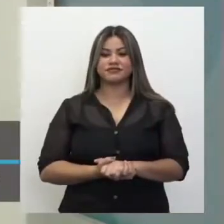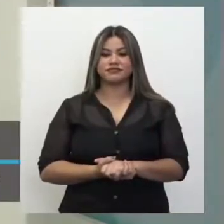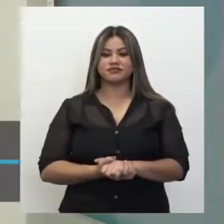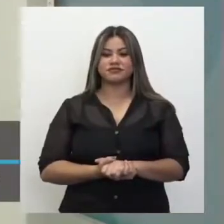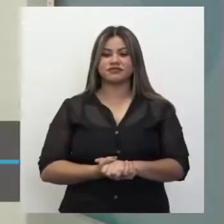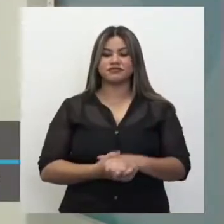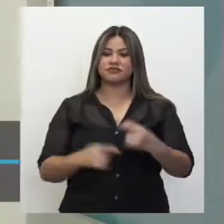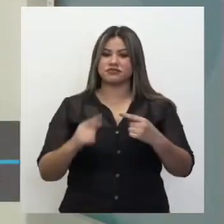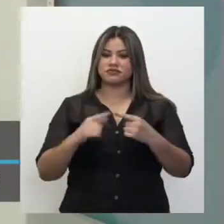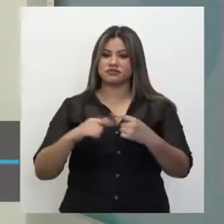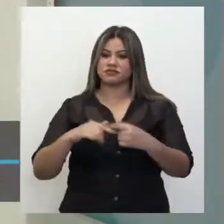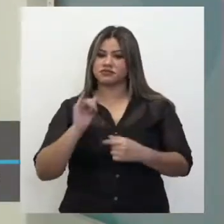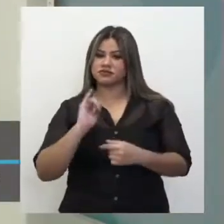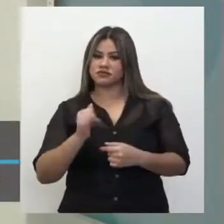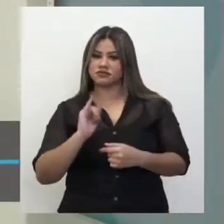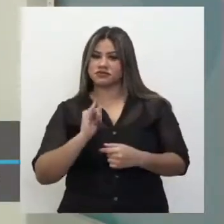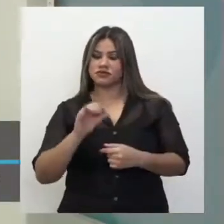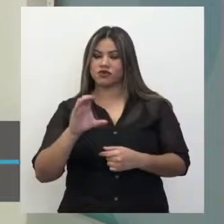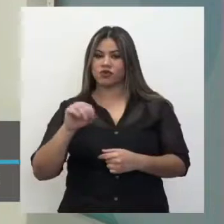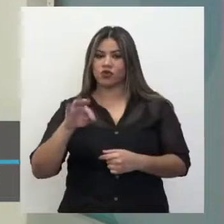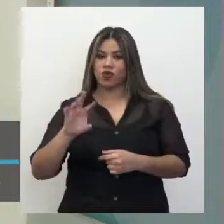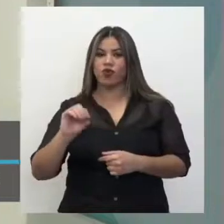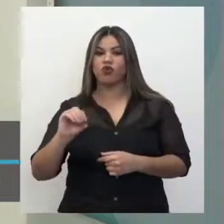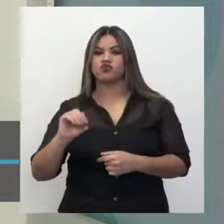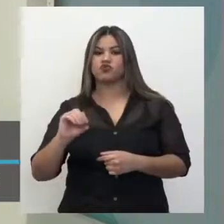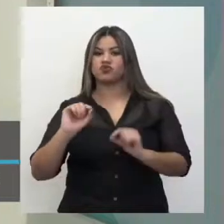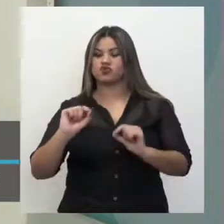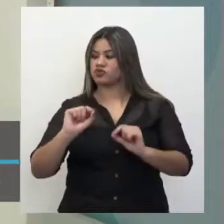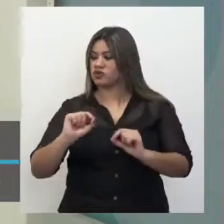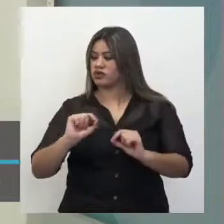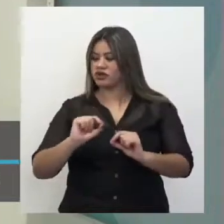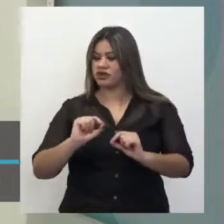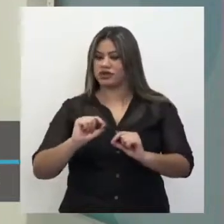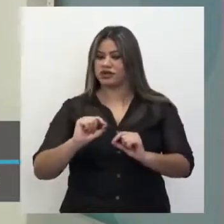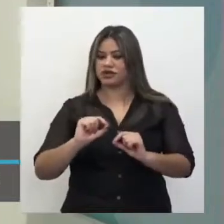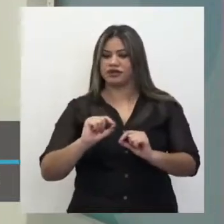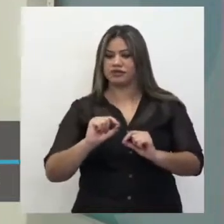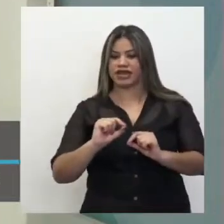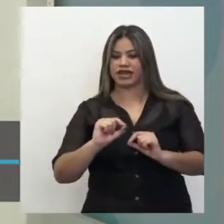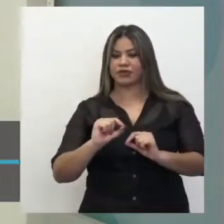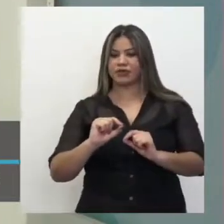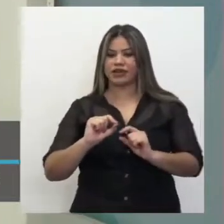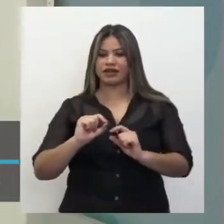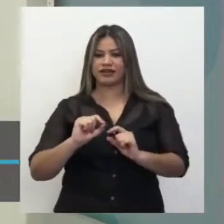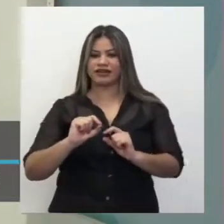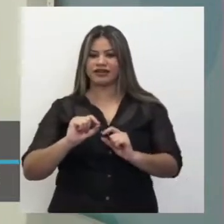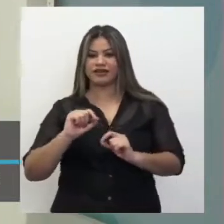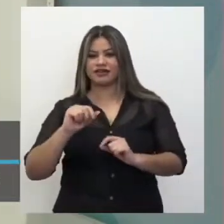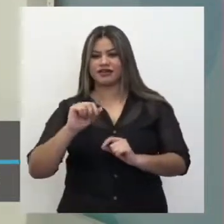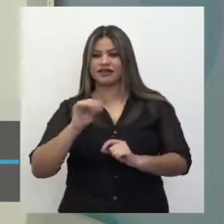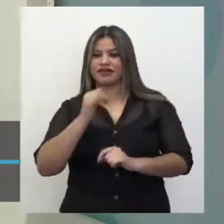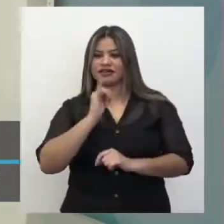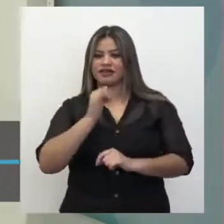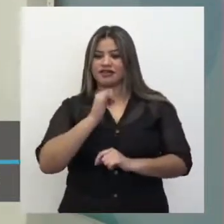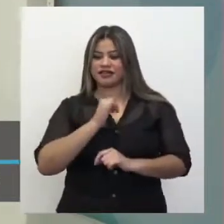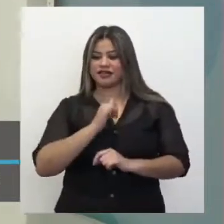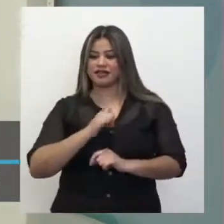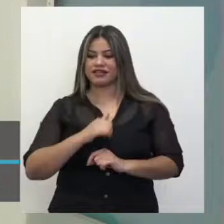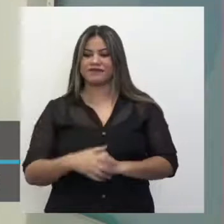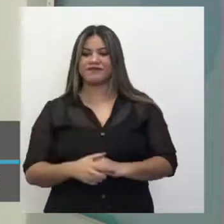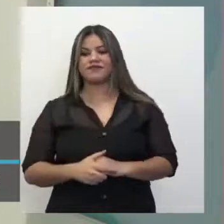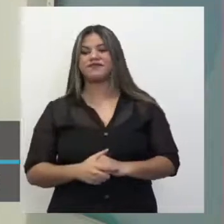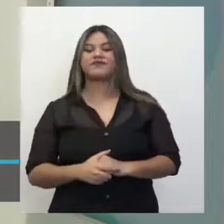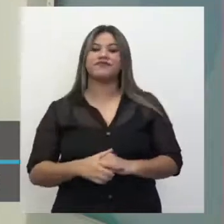narrativas. Aí eu tenho o que são a Pro Maria Regina, deve ser. São narrativas breves, pois possuem apenas